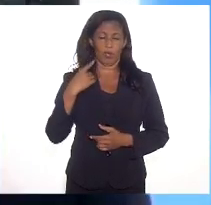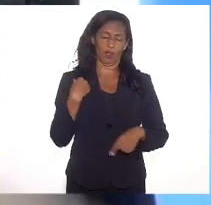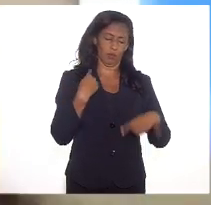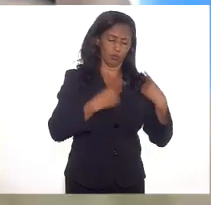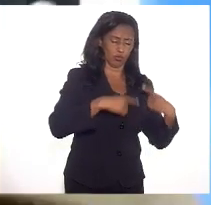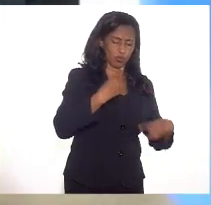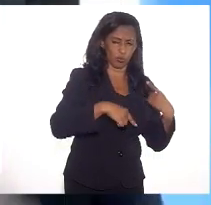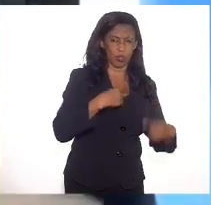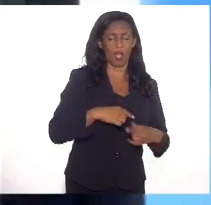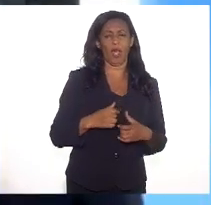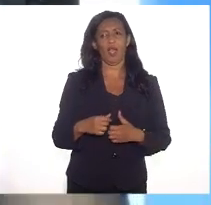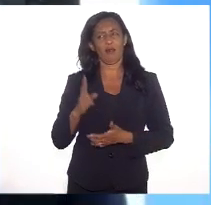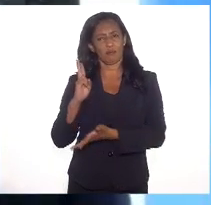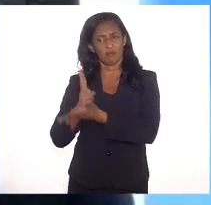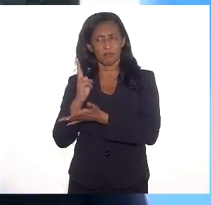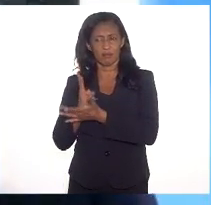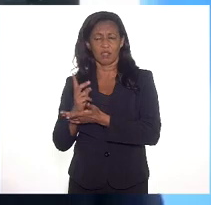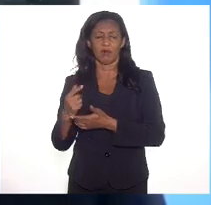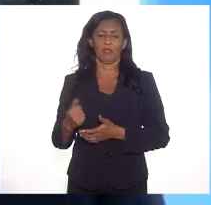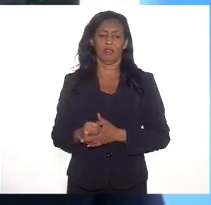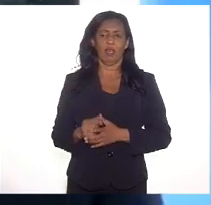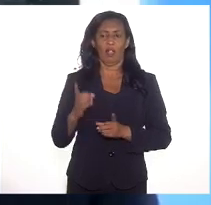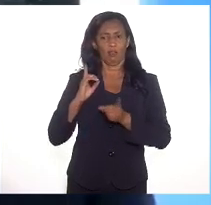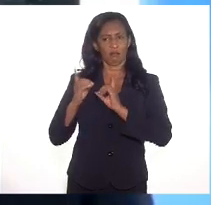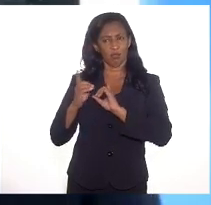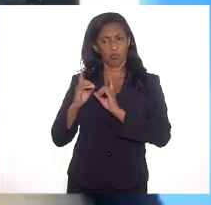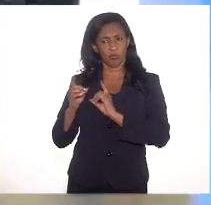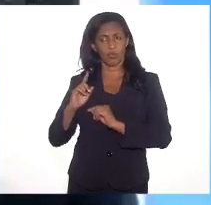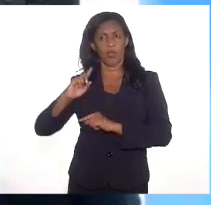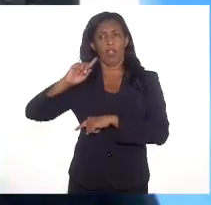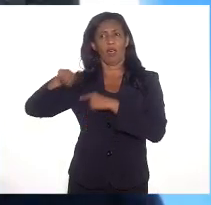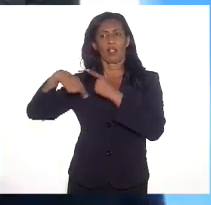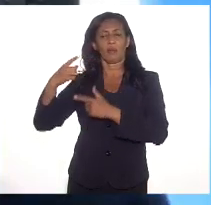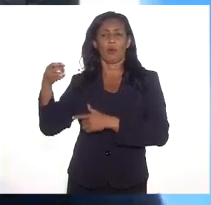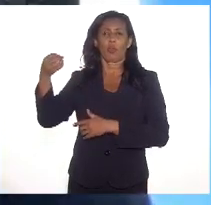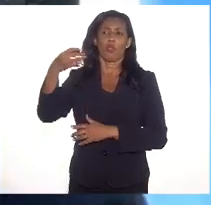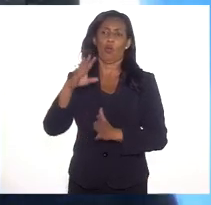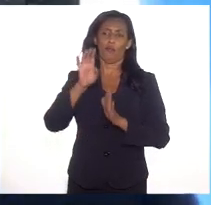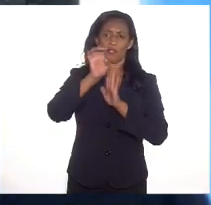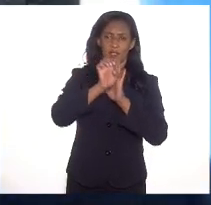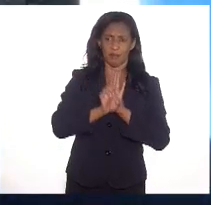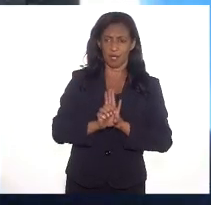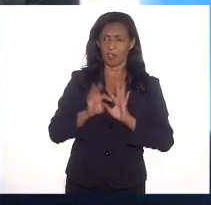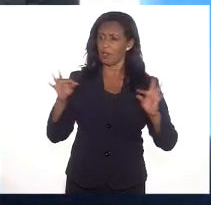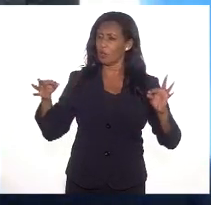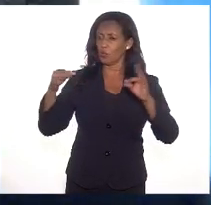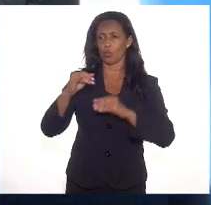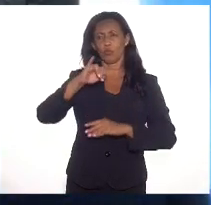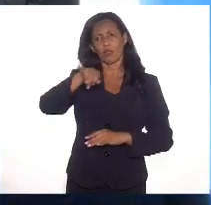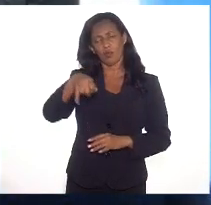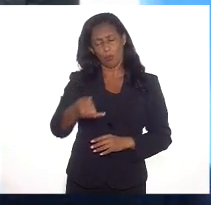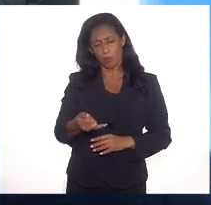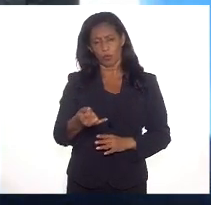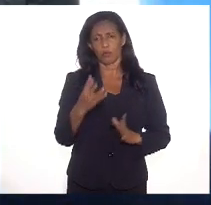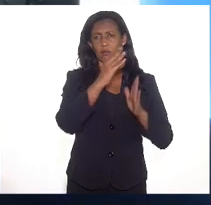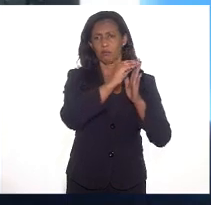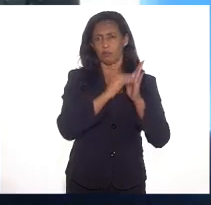abrir discurso, debate, e vai abrir para receber novas emendas também. Então, todo mundo vai ter oportunidade